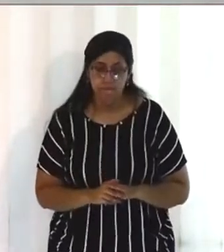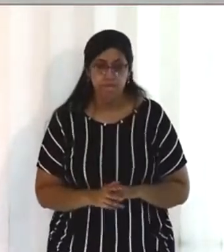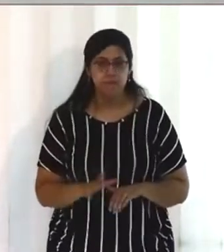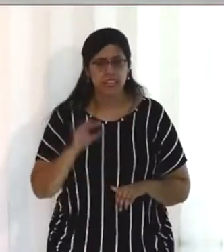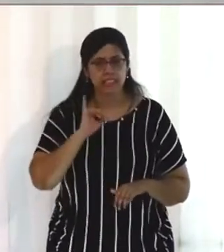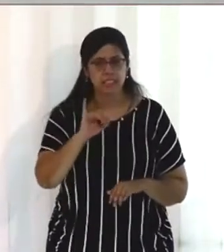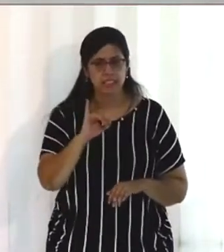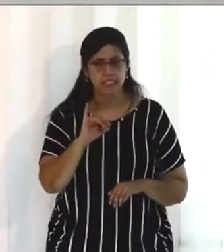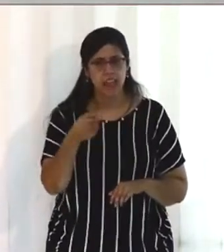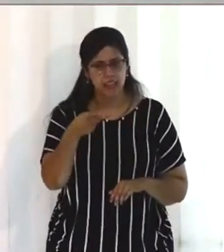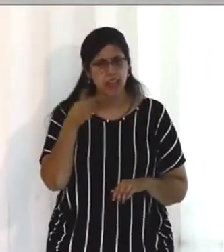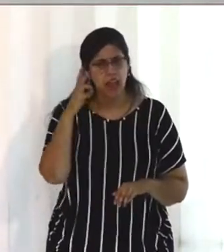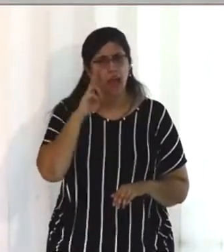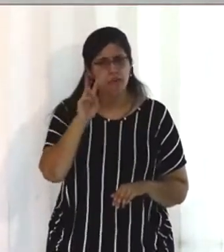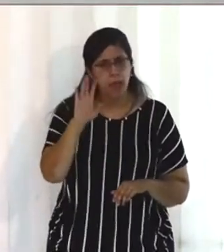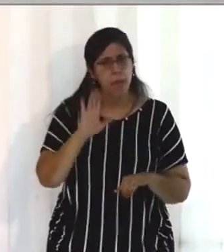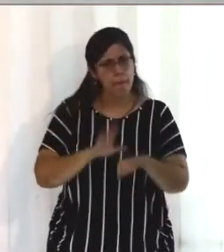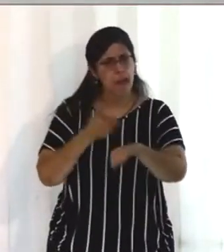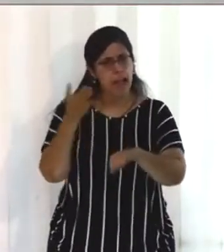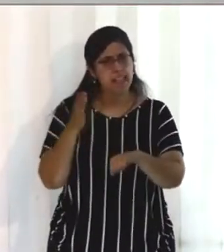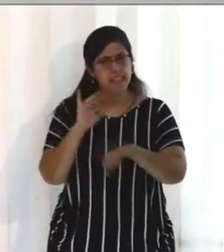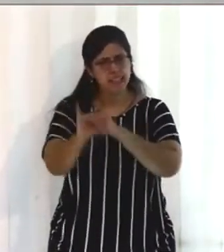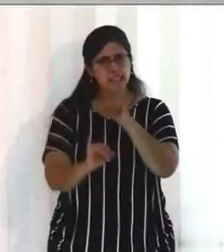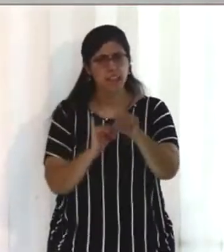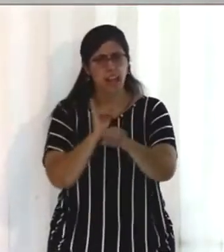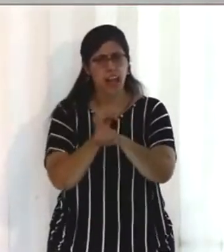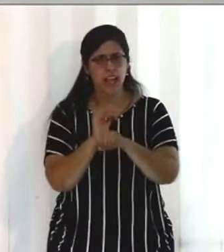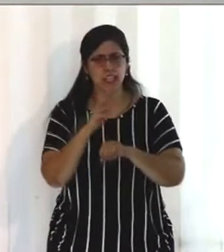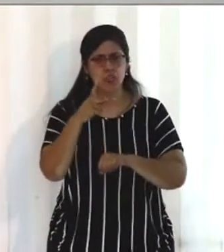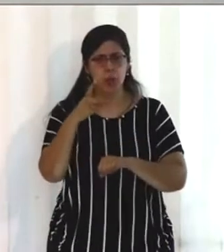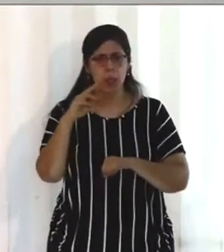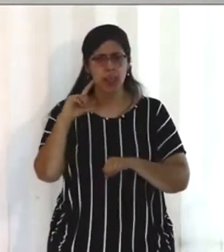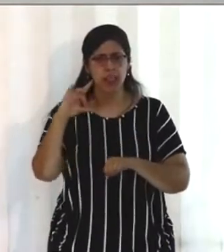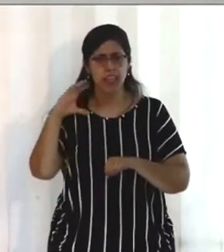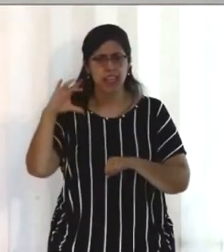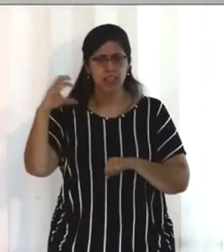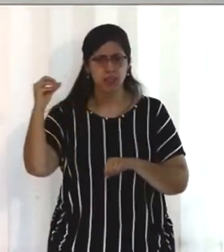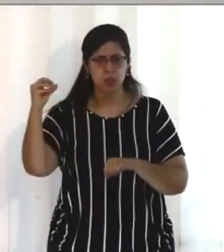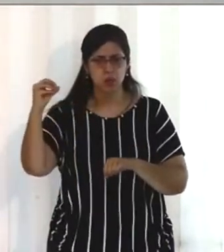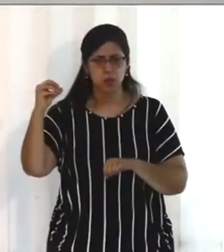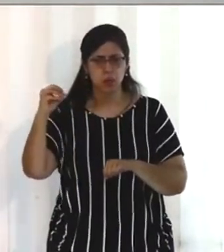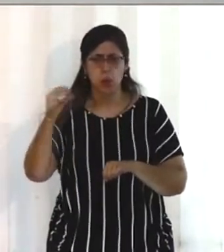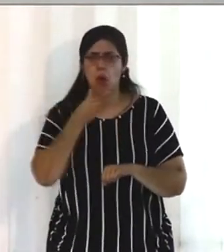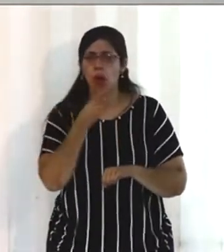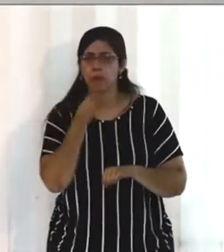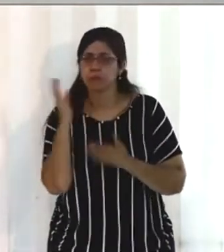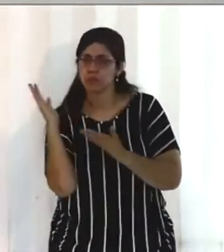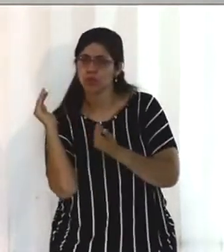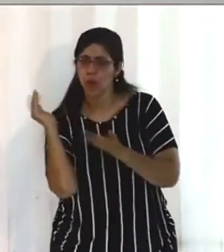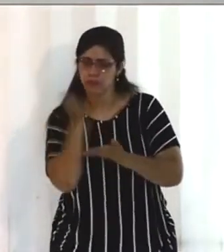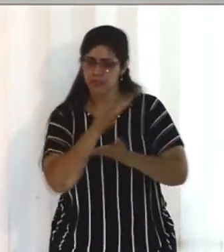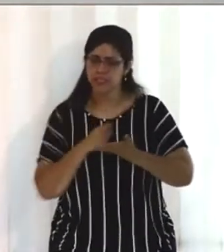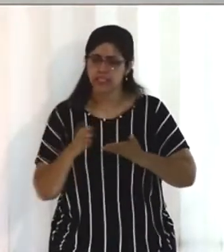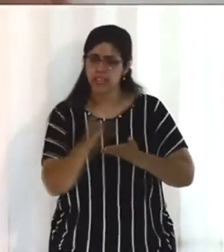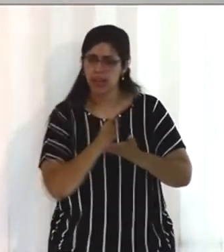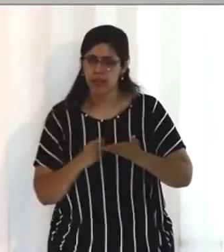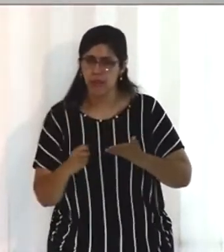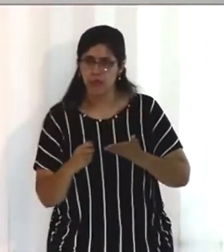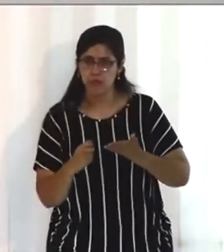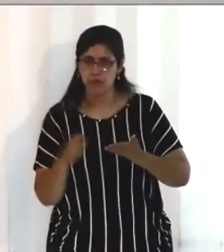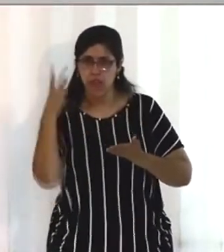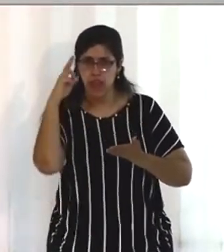da destruição de Pompeia por Plínio, o jovem. Acontece que em um